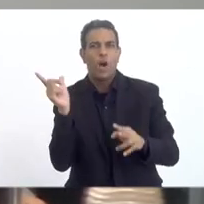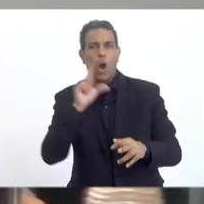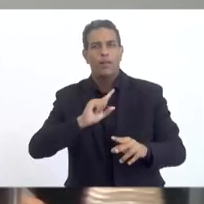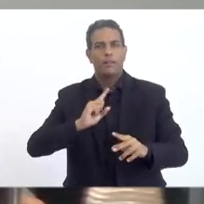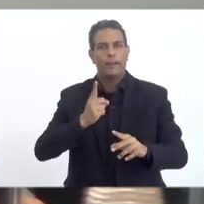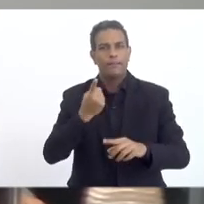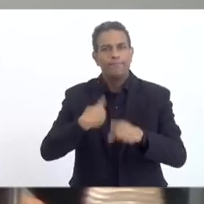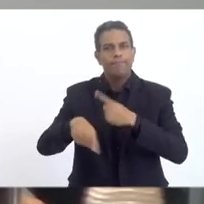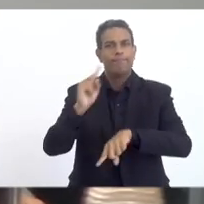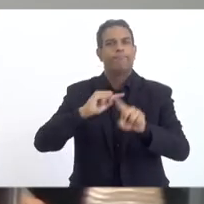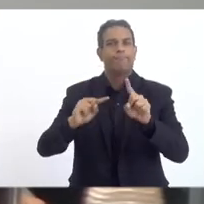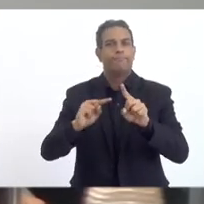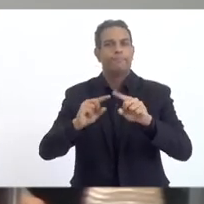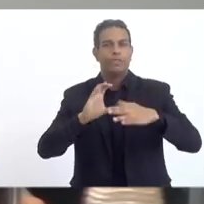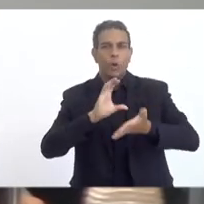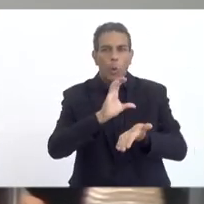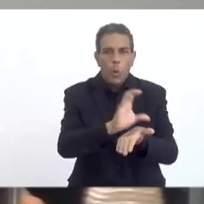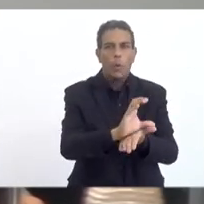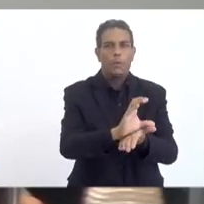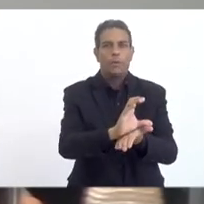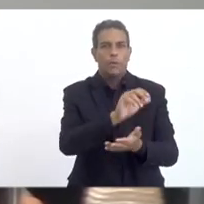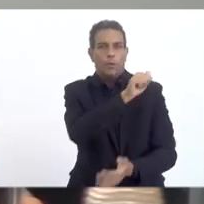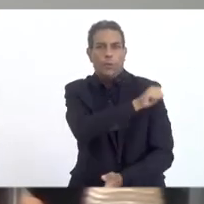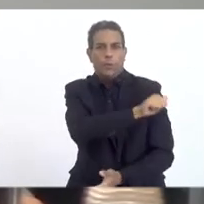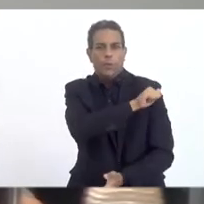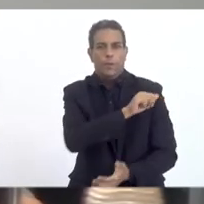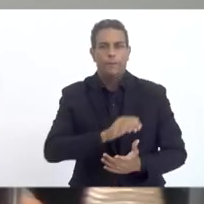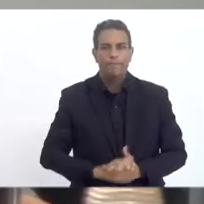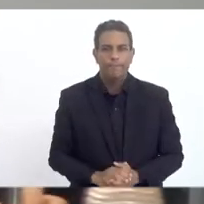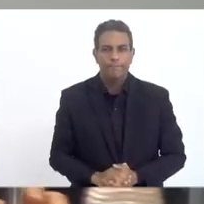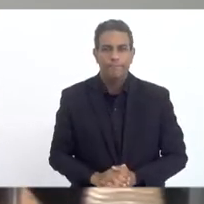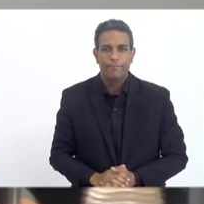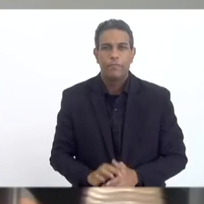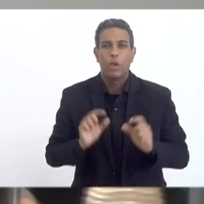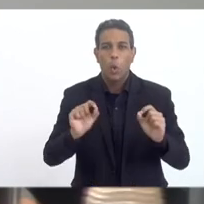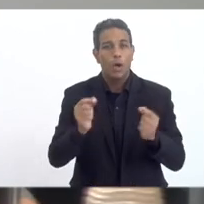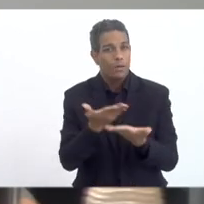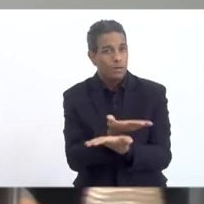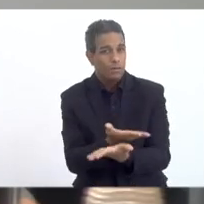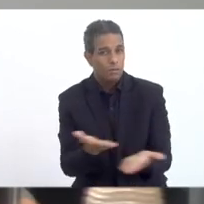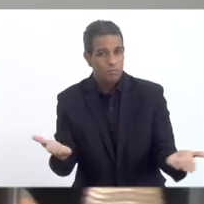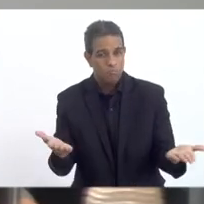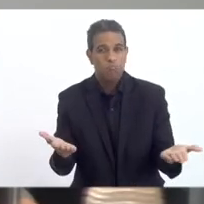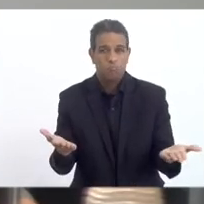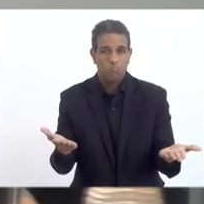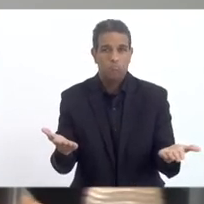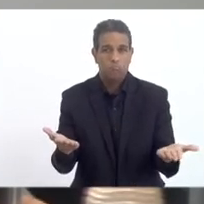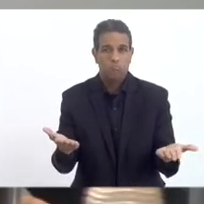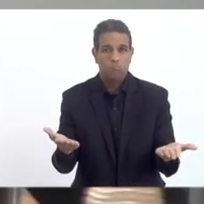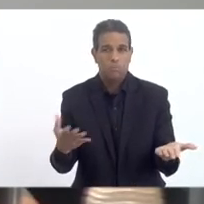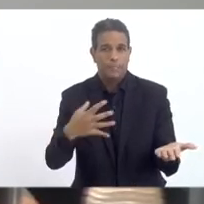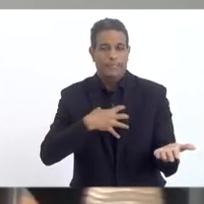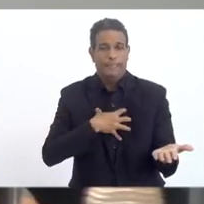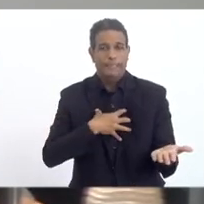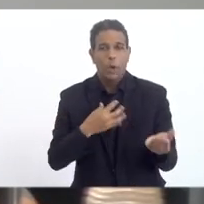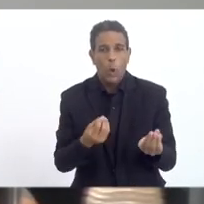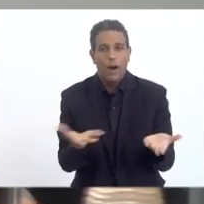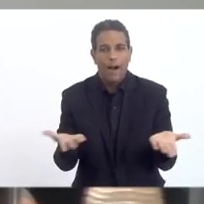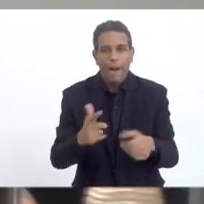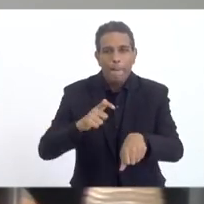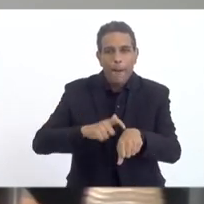fiscal, né, por uma questão de responsabilidade. E o Bruno aqui já, de certa forma, está